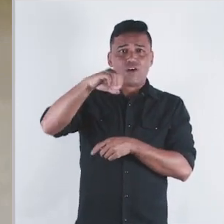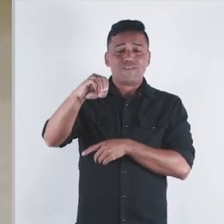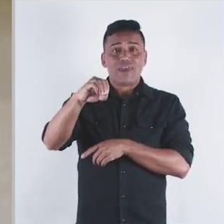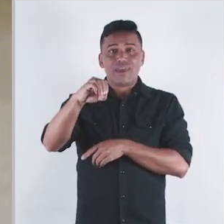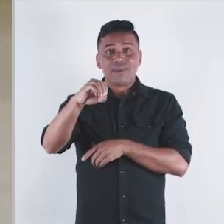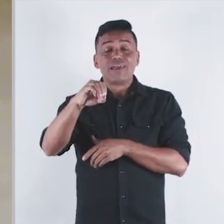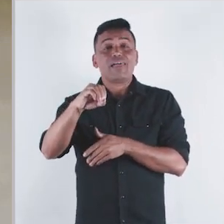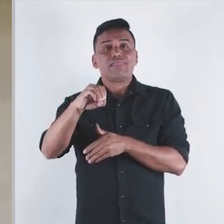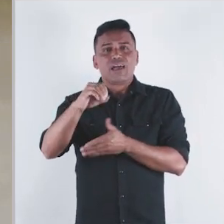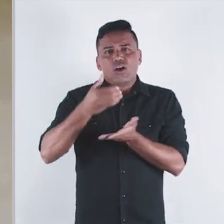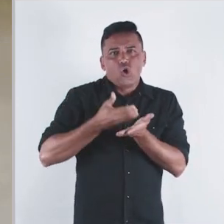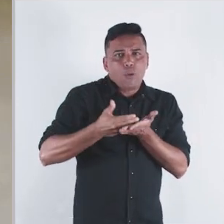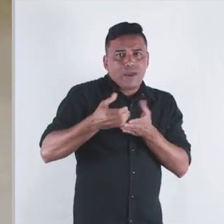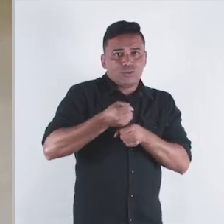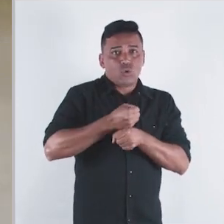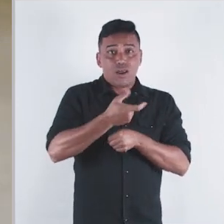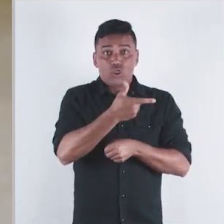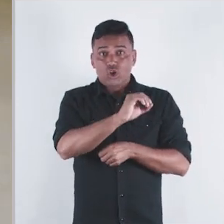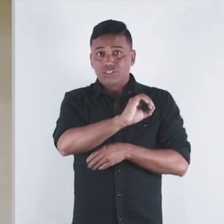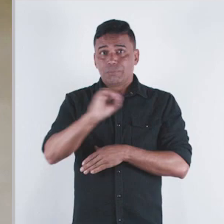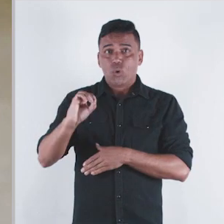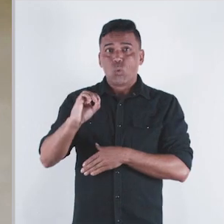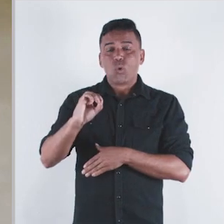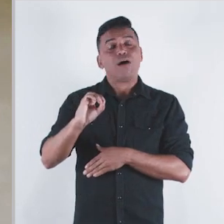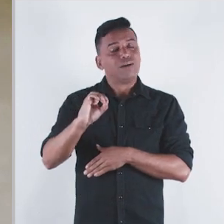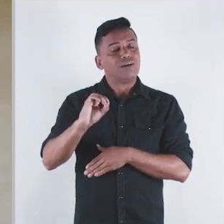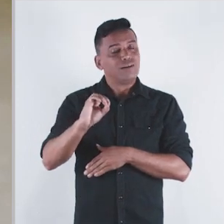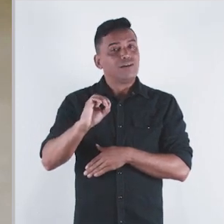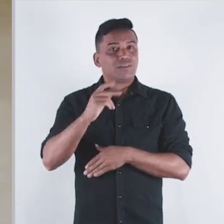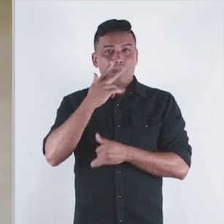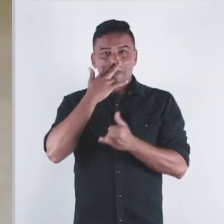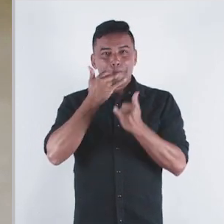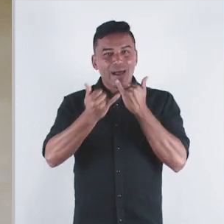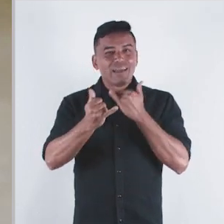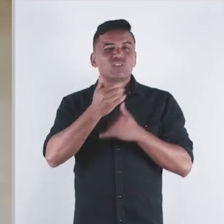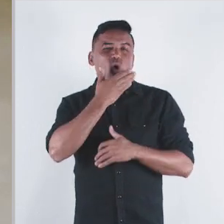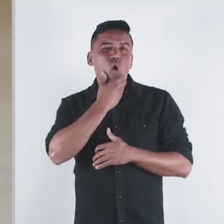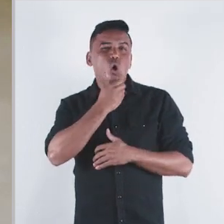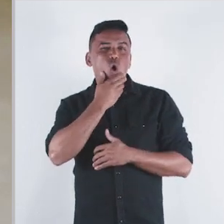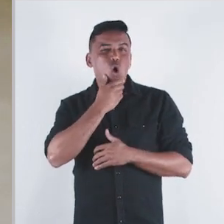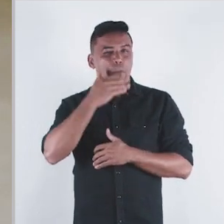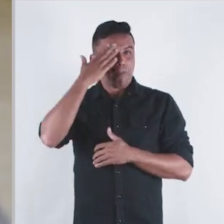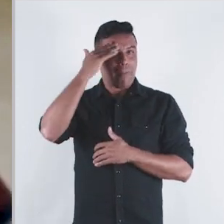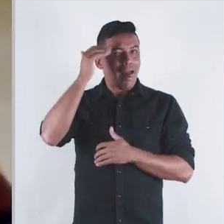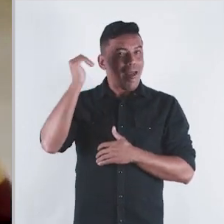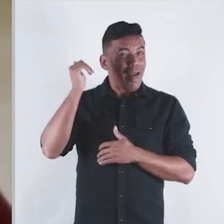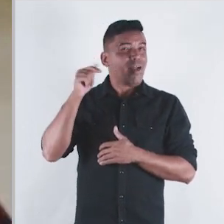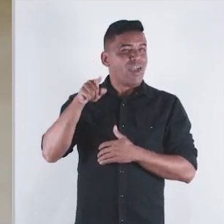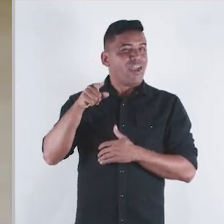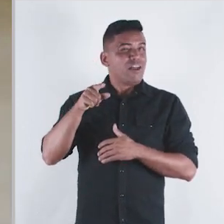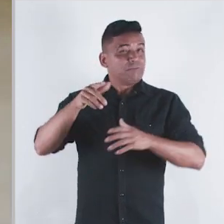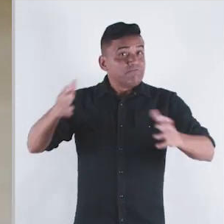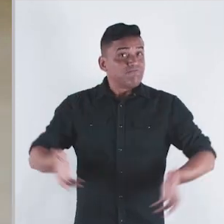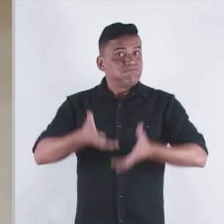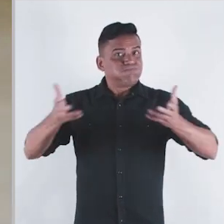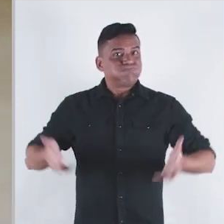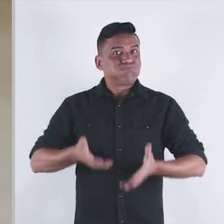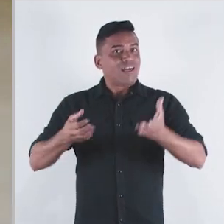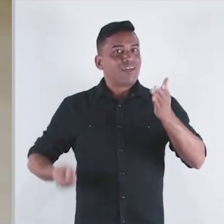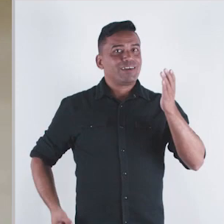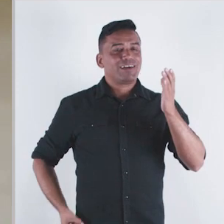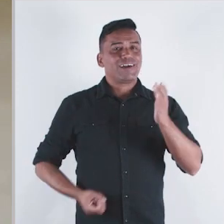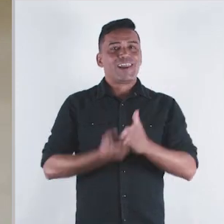anos 2000. E me parece que o Flash ele deu um grande impulso para a criação de